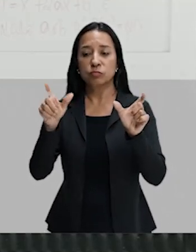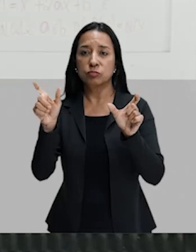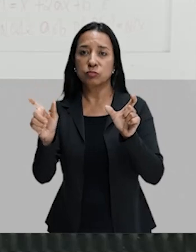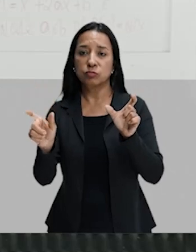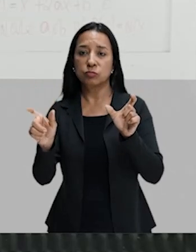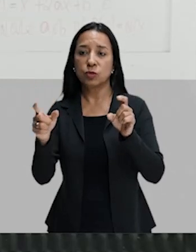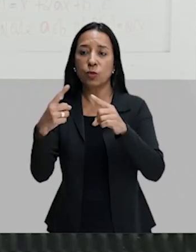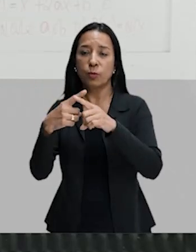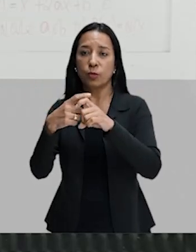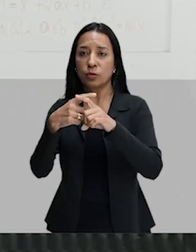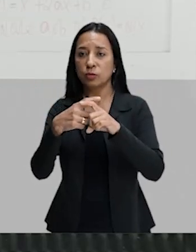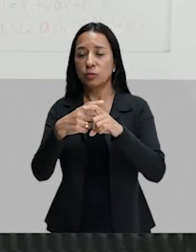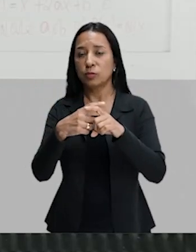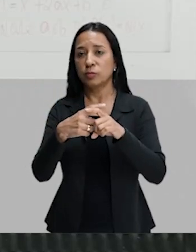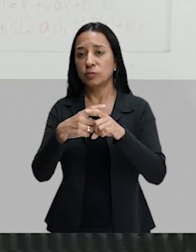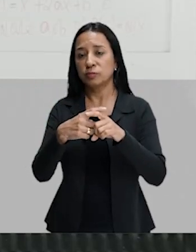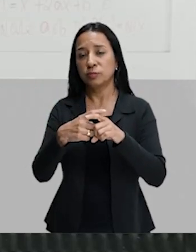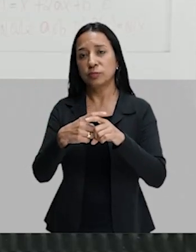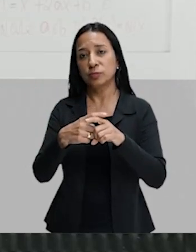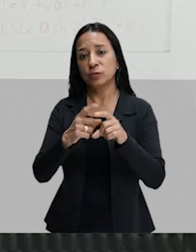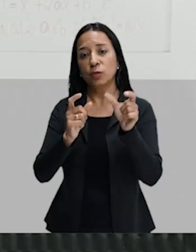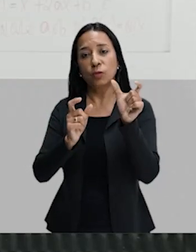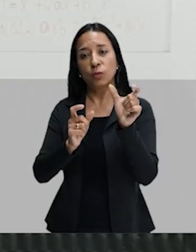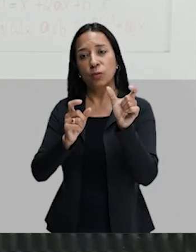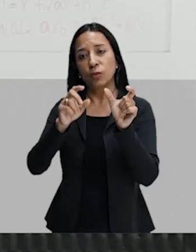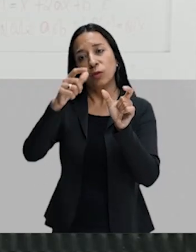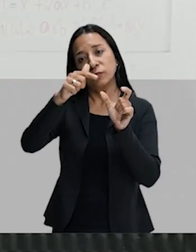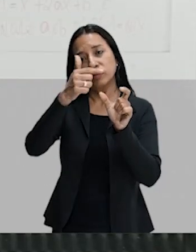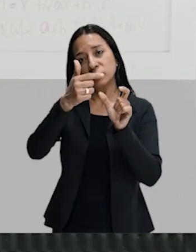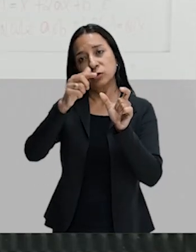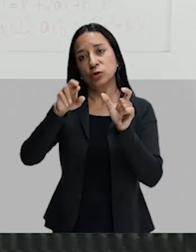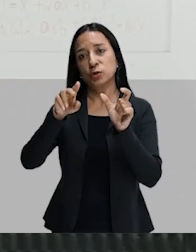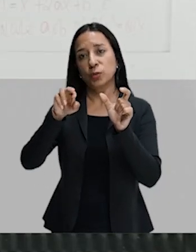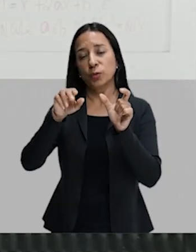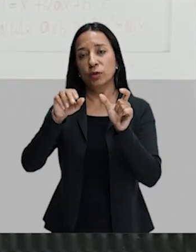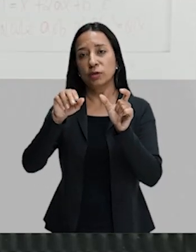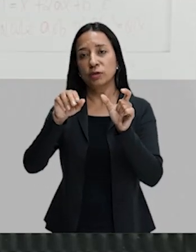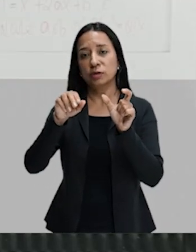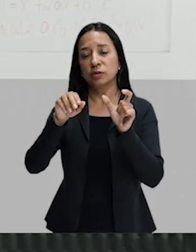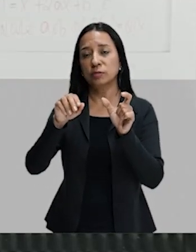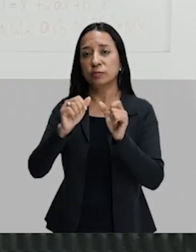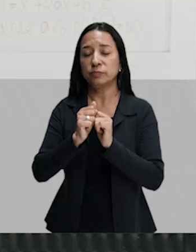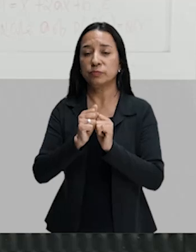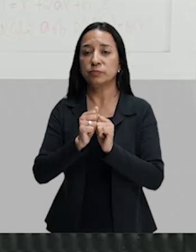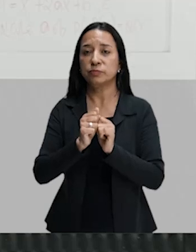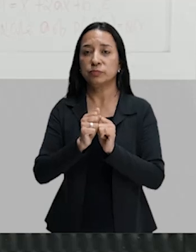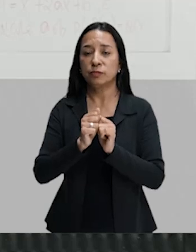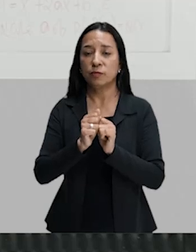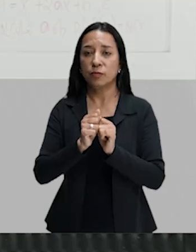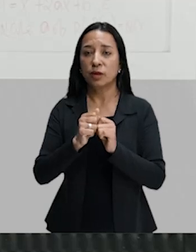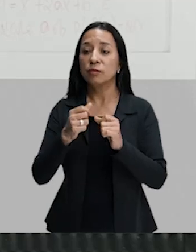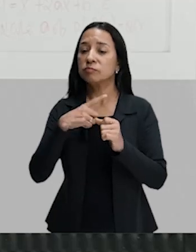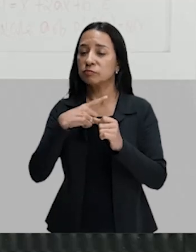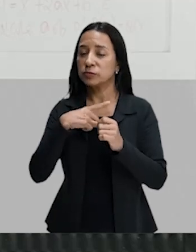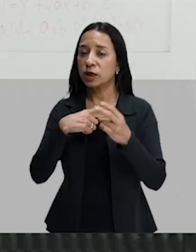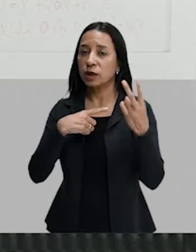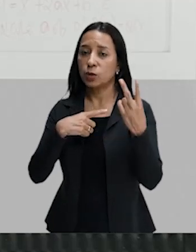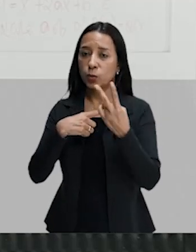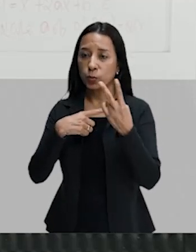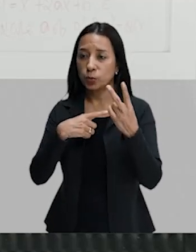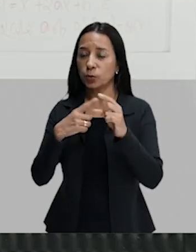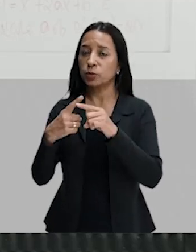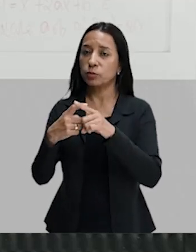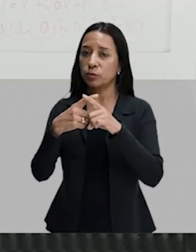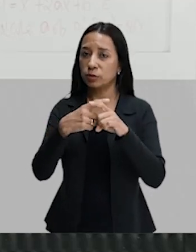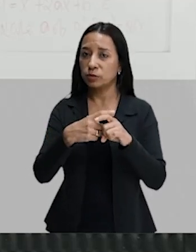coeficientes correspondentes têm que ser iguais. Eu coloquei aqui dois polinômios e escrevi naquela forma geral, né? O px